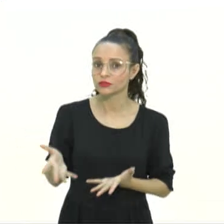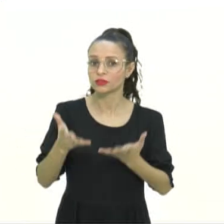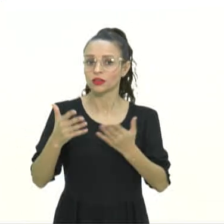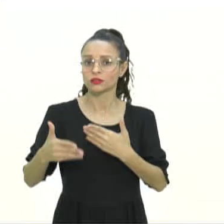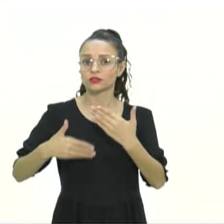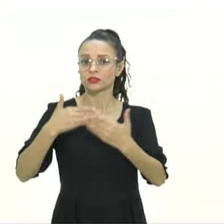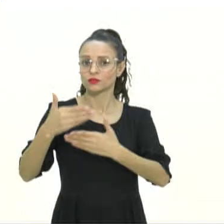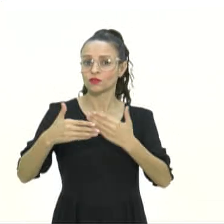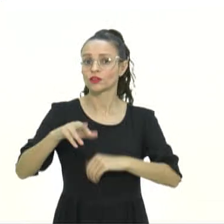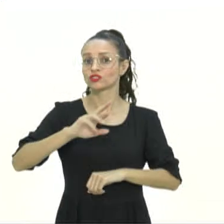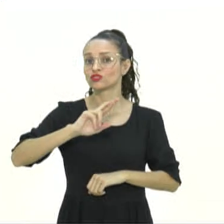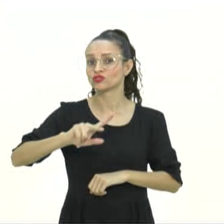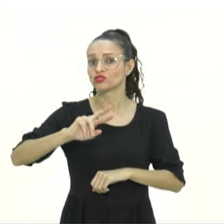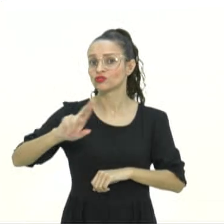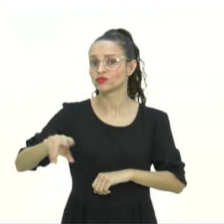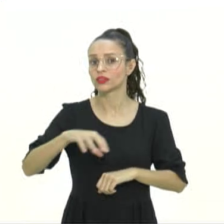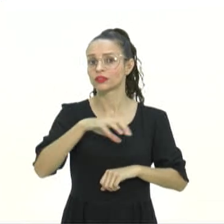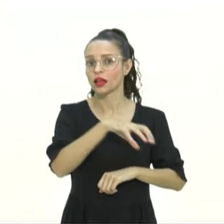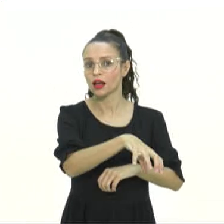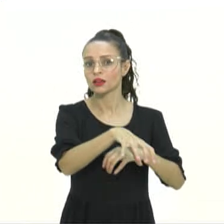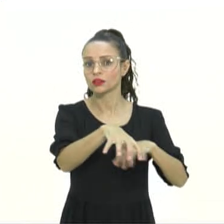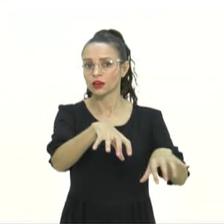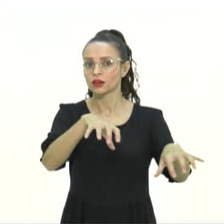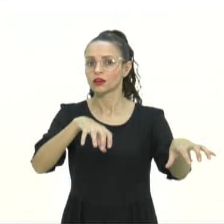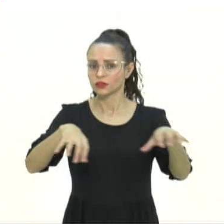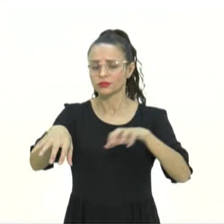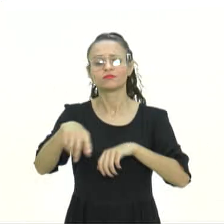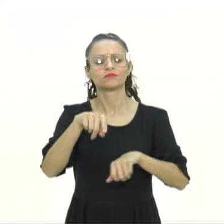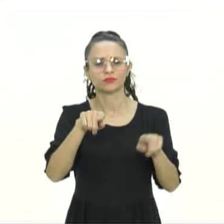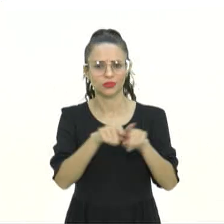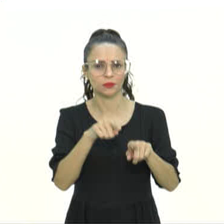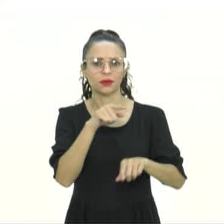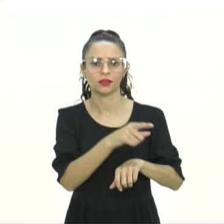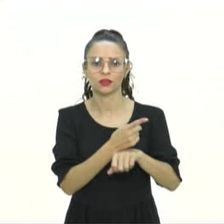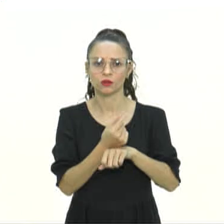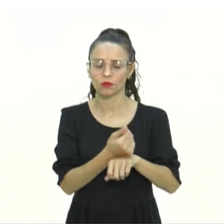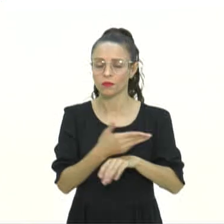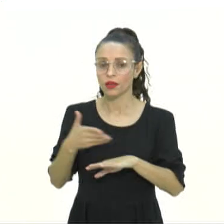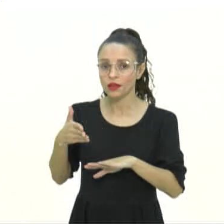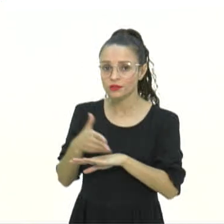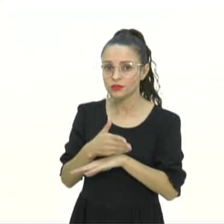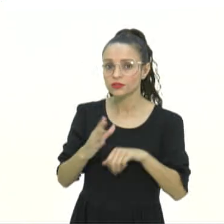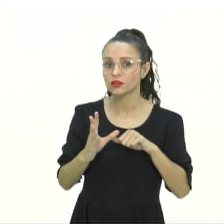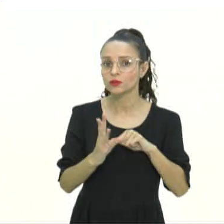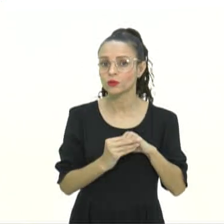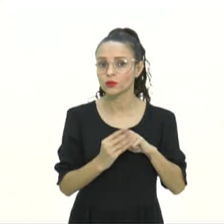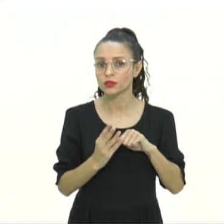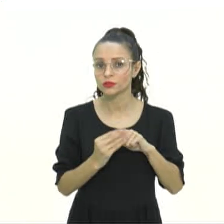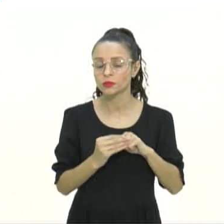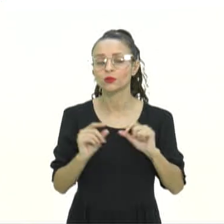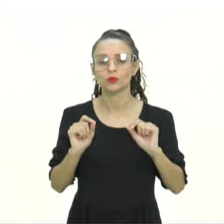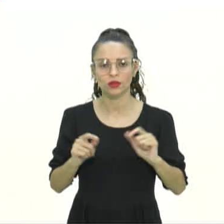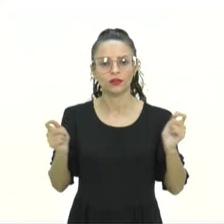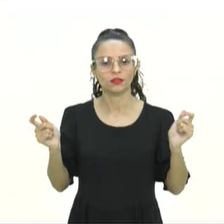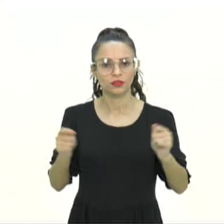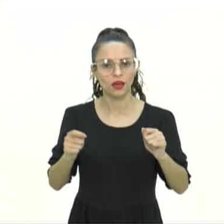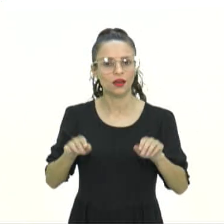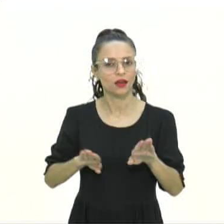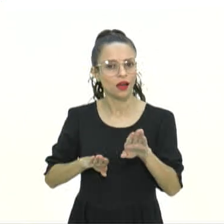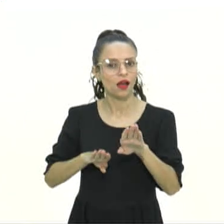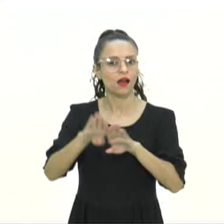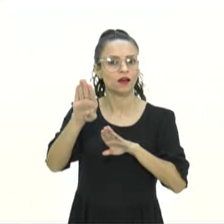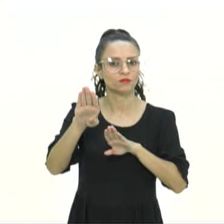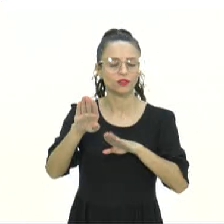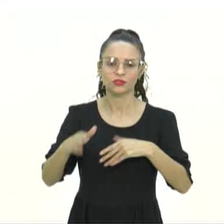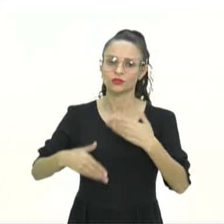em diferentes áreas, incluindo a econômica. Acessar o conhecimento é algo que possibilita avanço